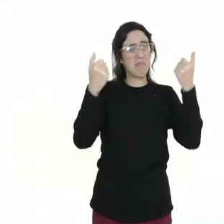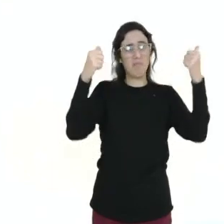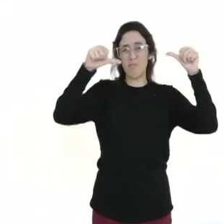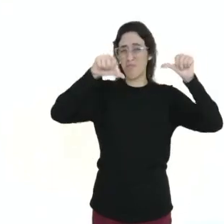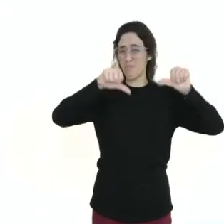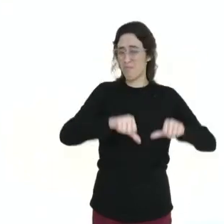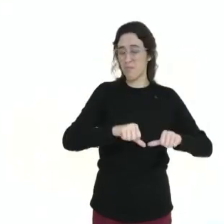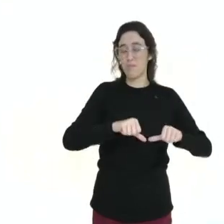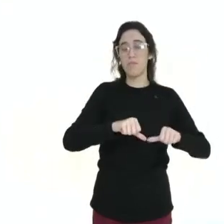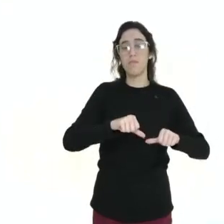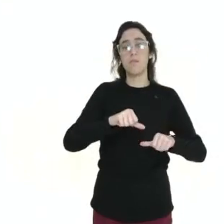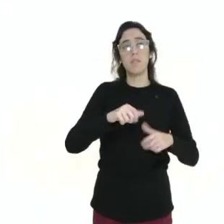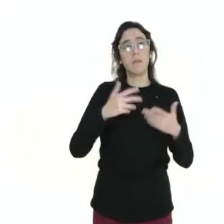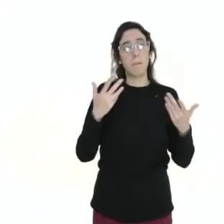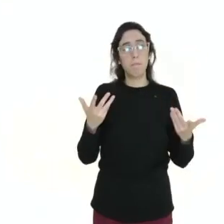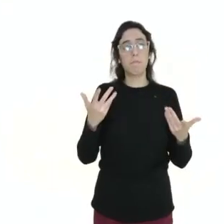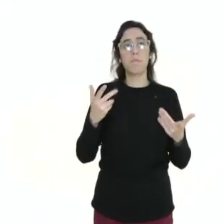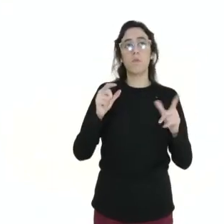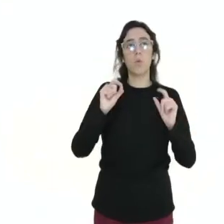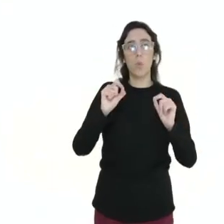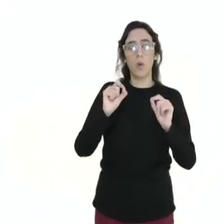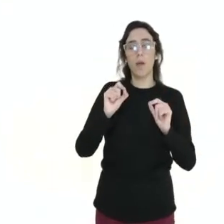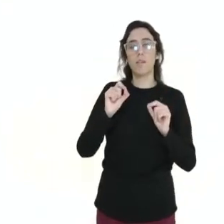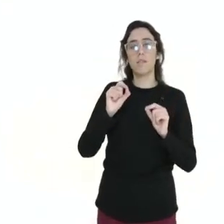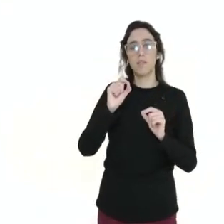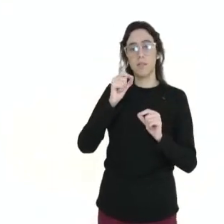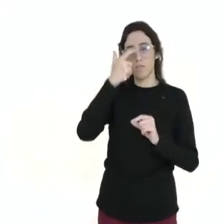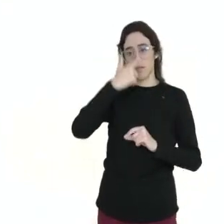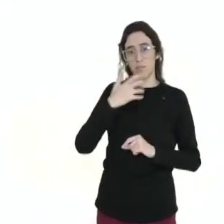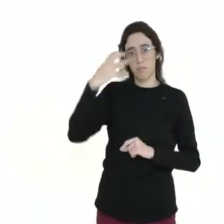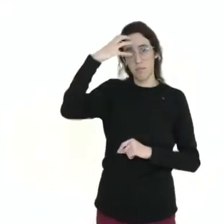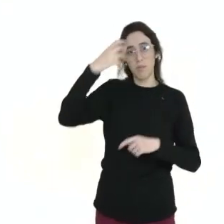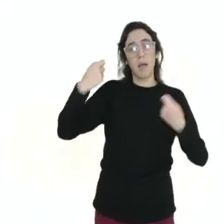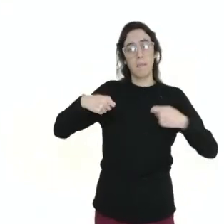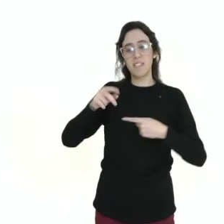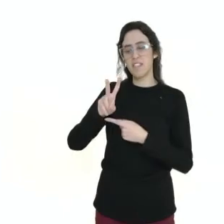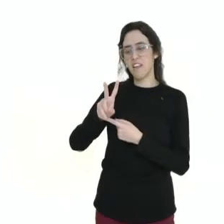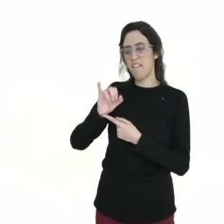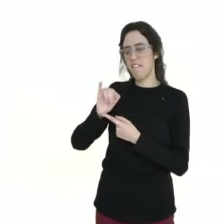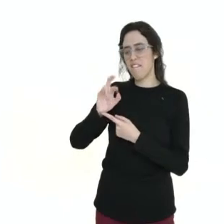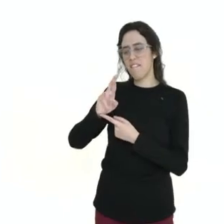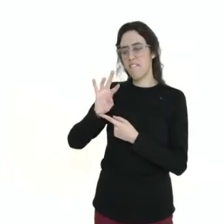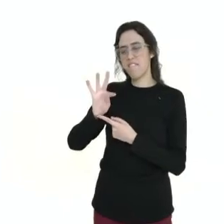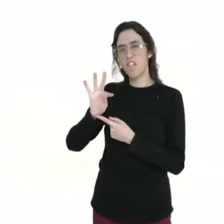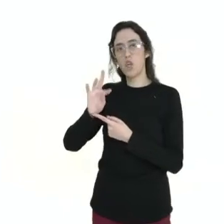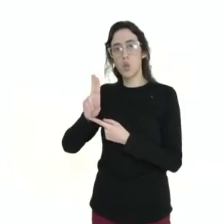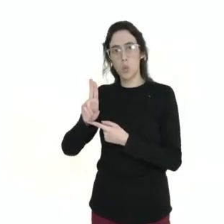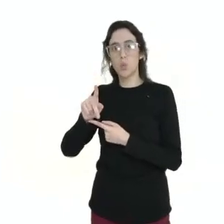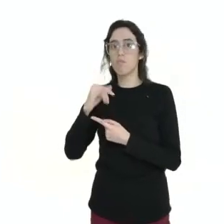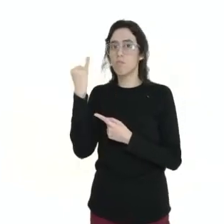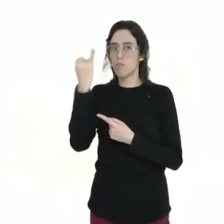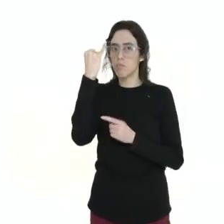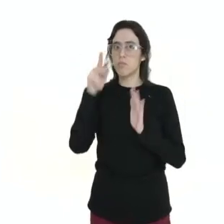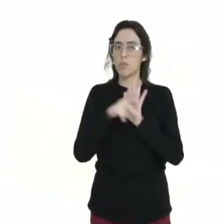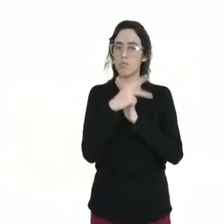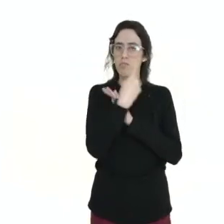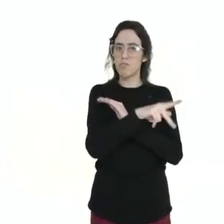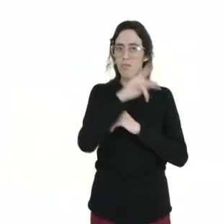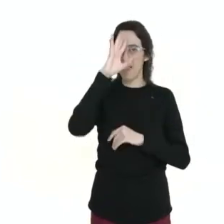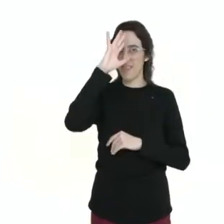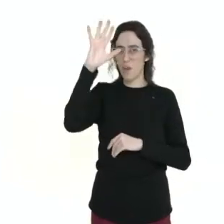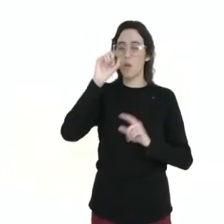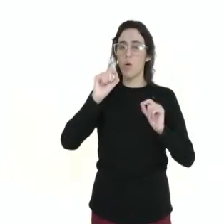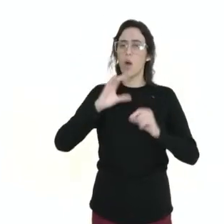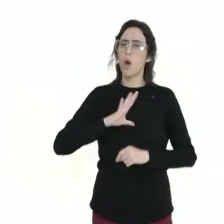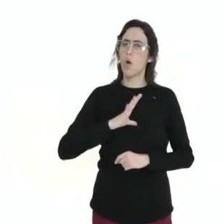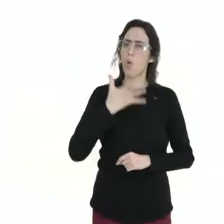ter virtude. Essa ideia, esse conceito de virtude, bem importante dentro da sua teoria, ou seja, a coragem,